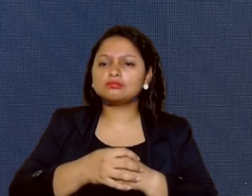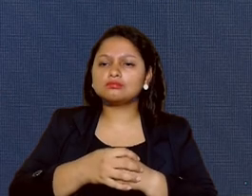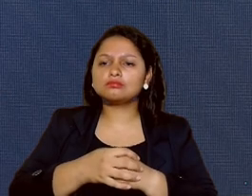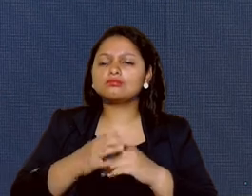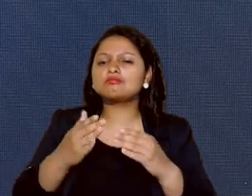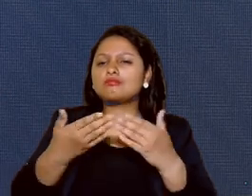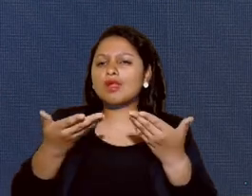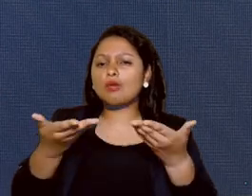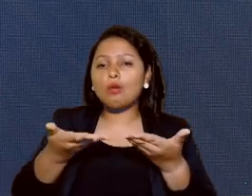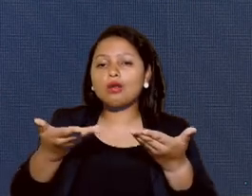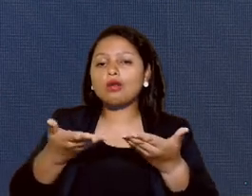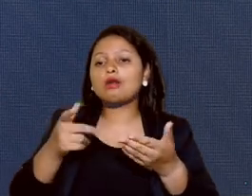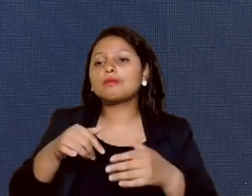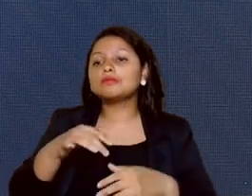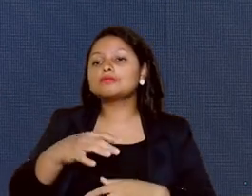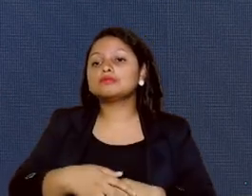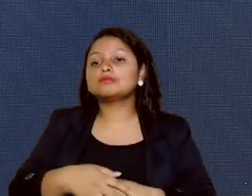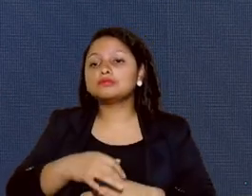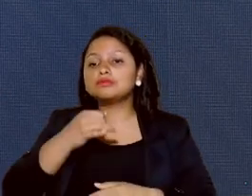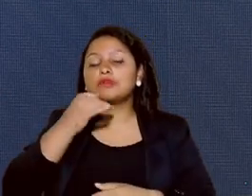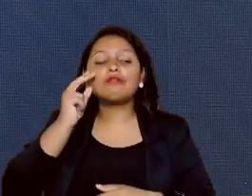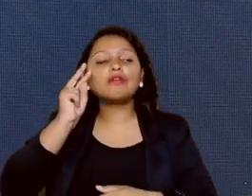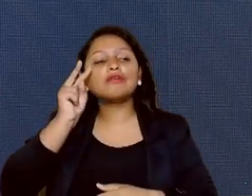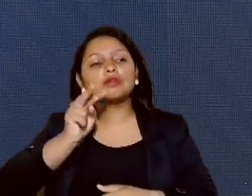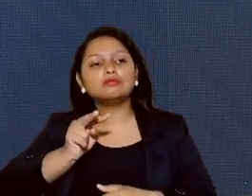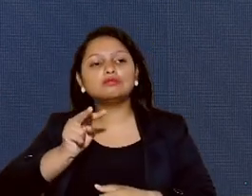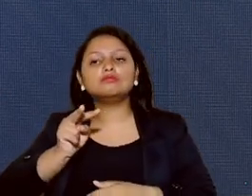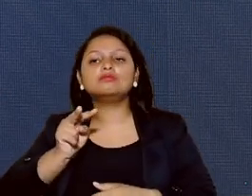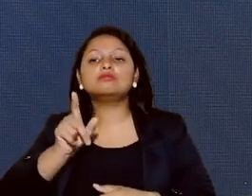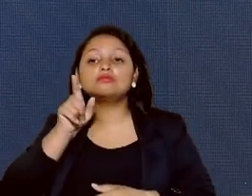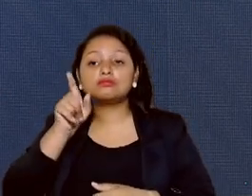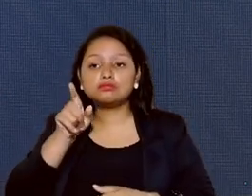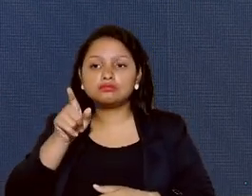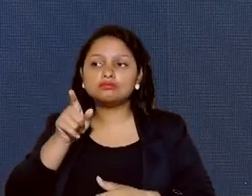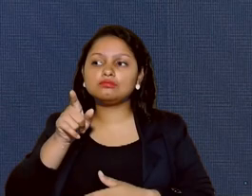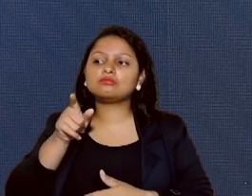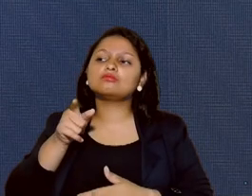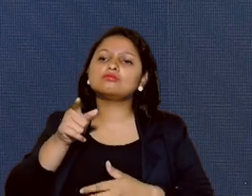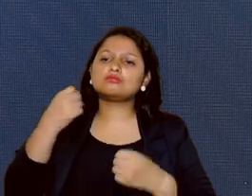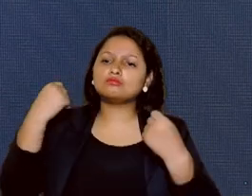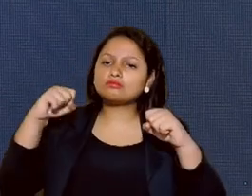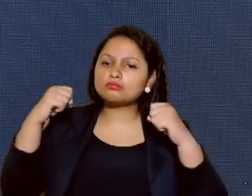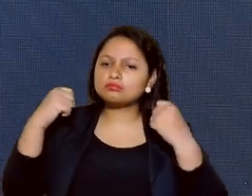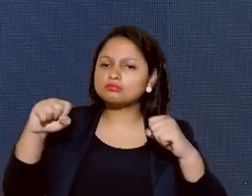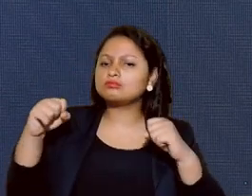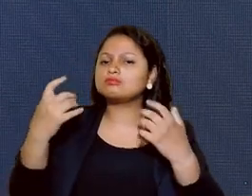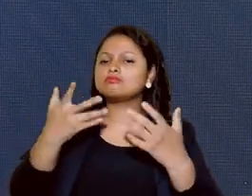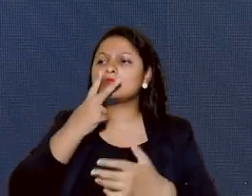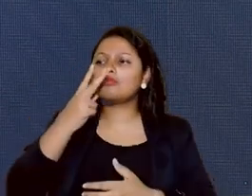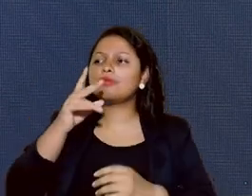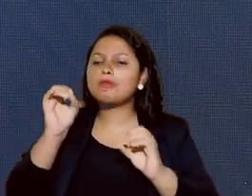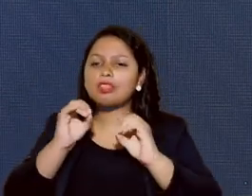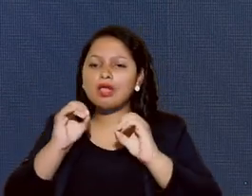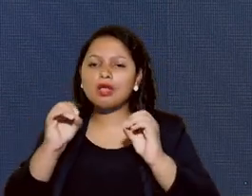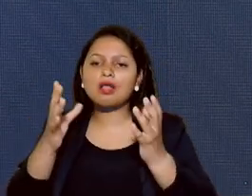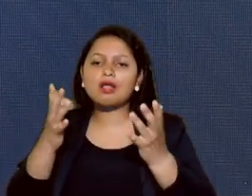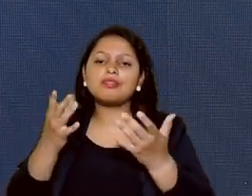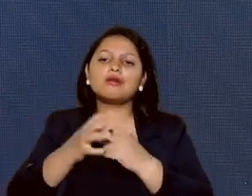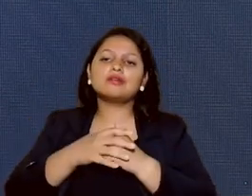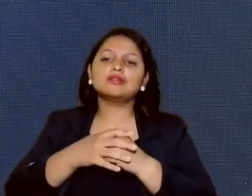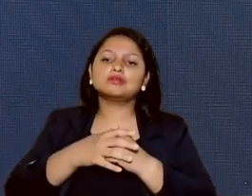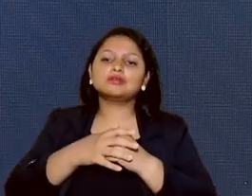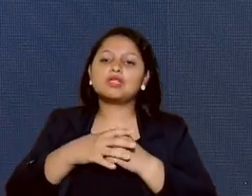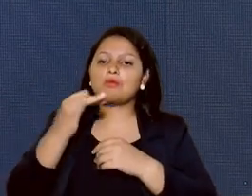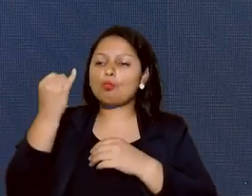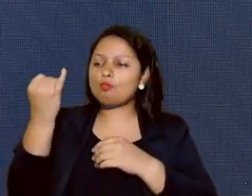uma companhia vai olhar para ver lá um indivíduo que pratica atividade física não suma o nível de gordura baixa